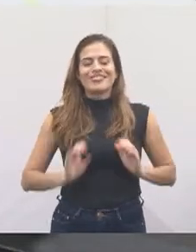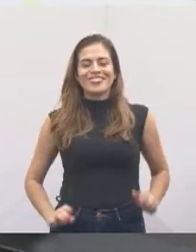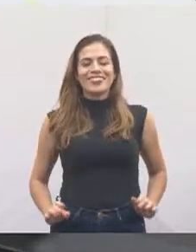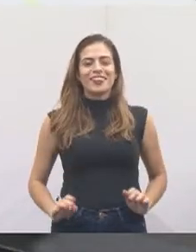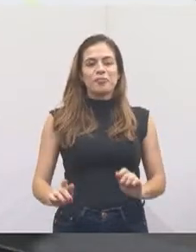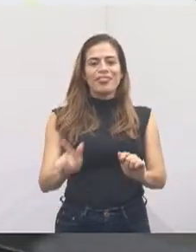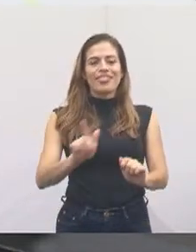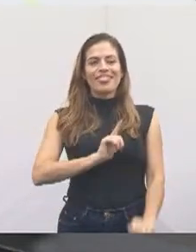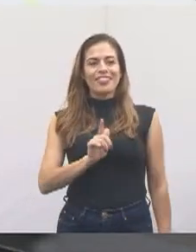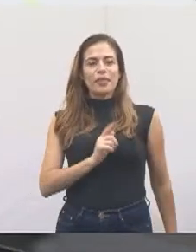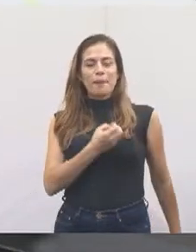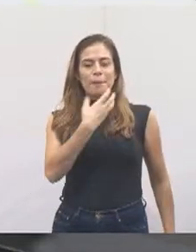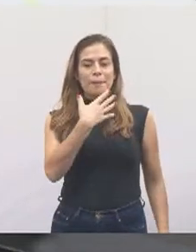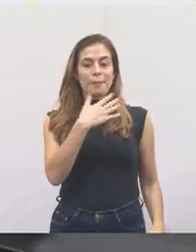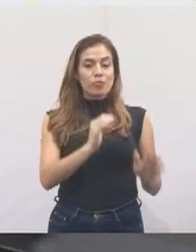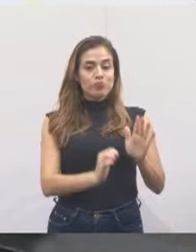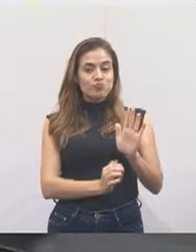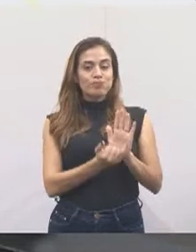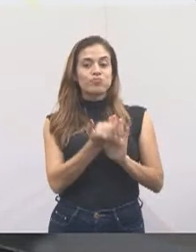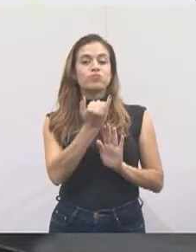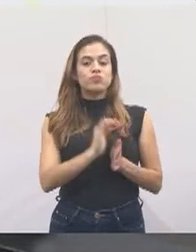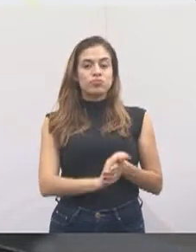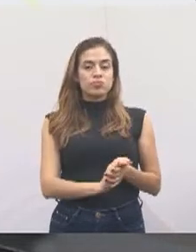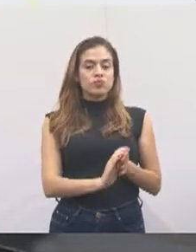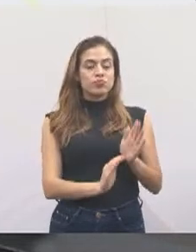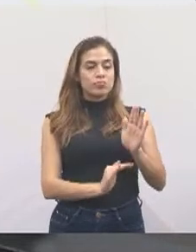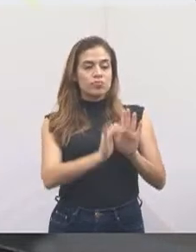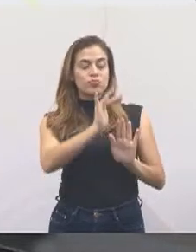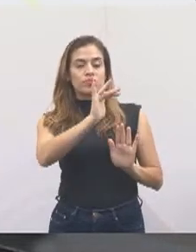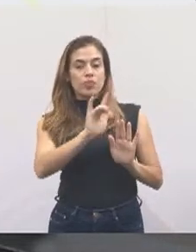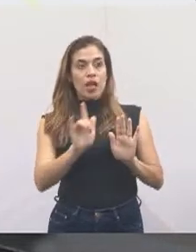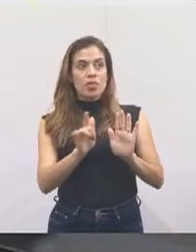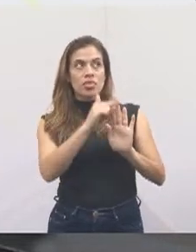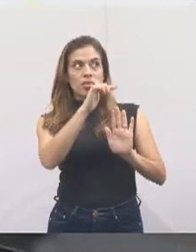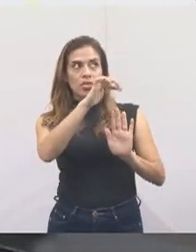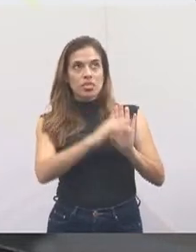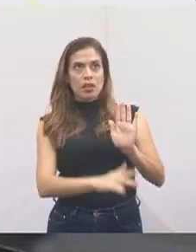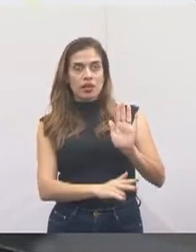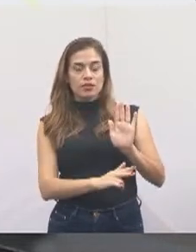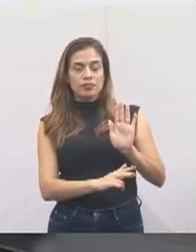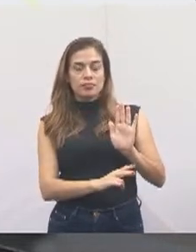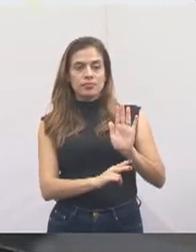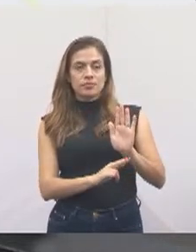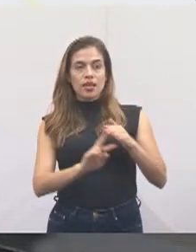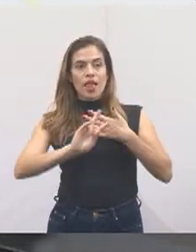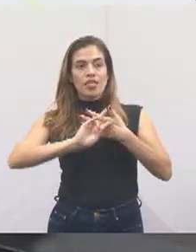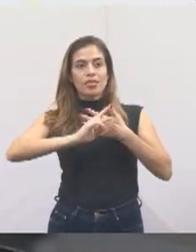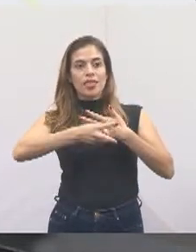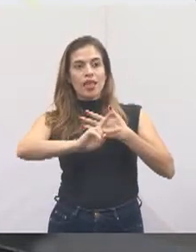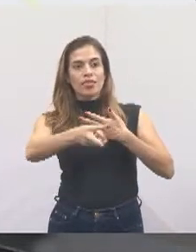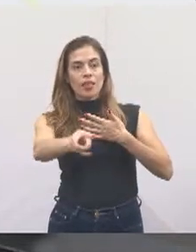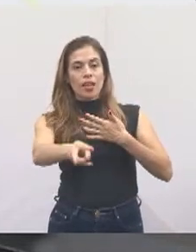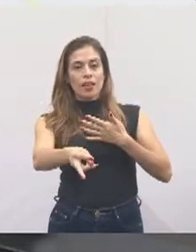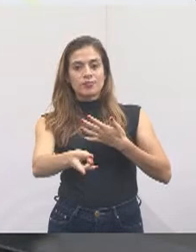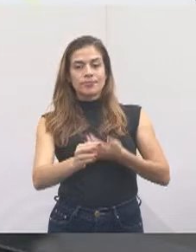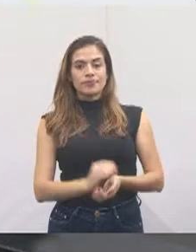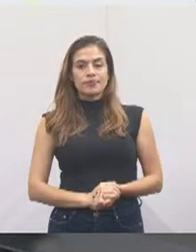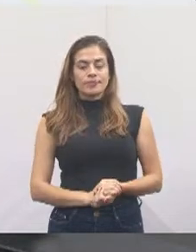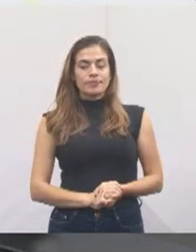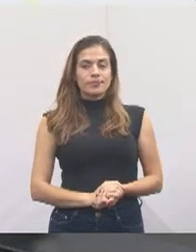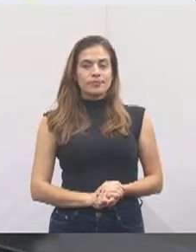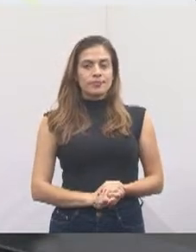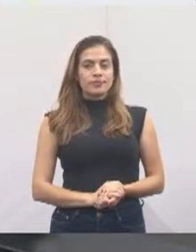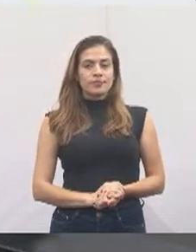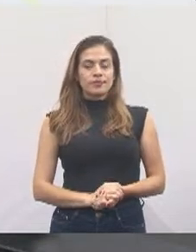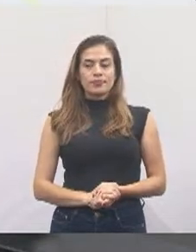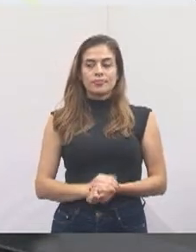obter bons índices Nas questões relativas a seguintes além de resultados alcançados cumpro informar que